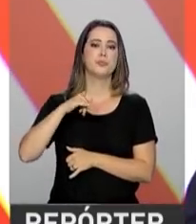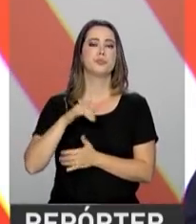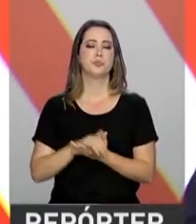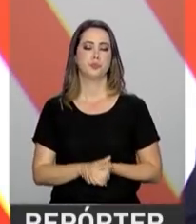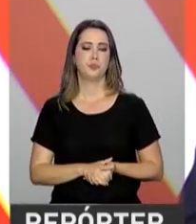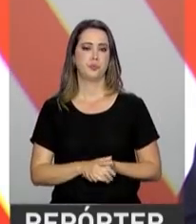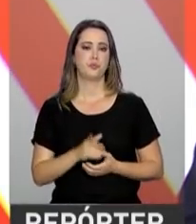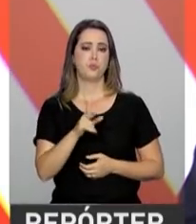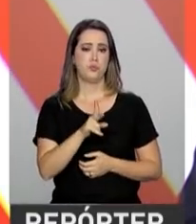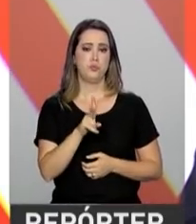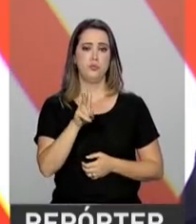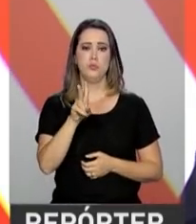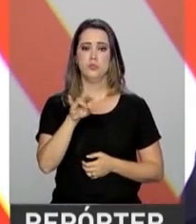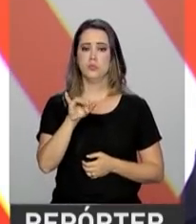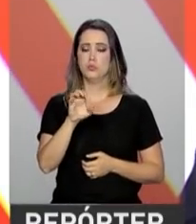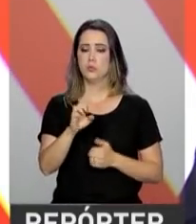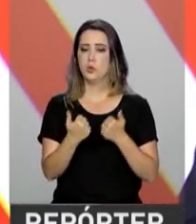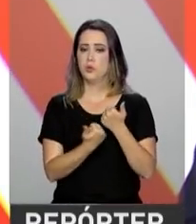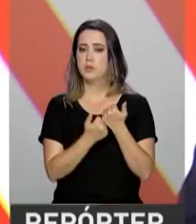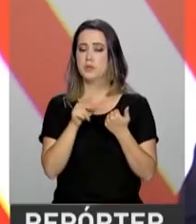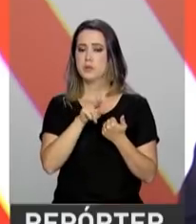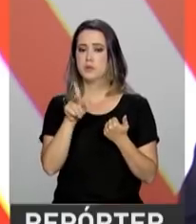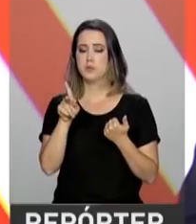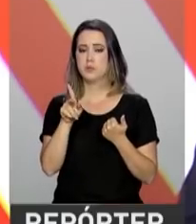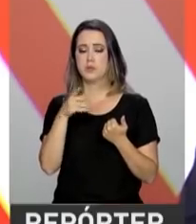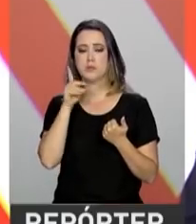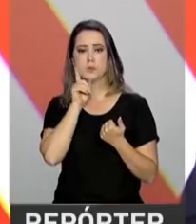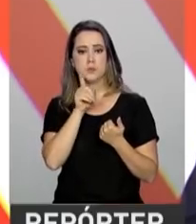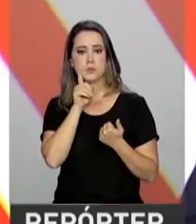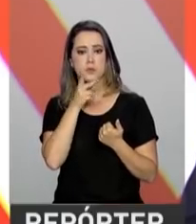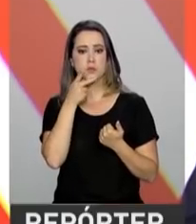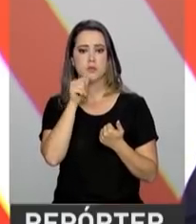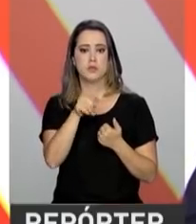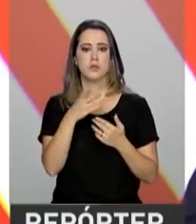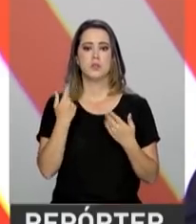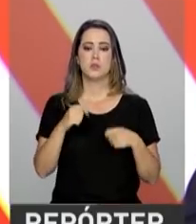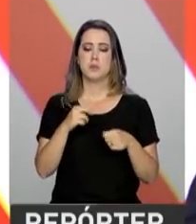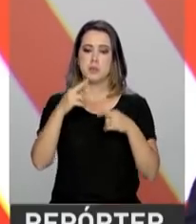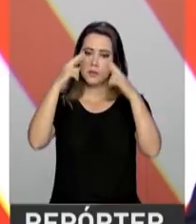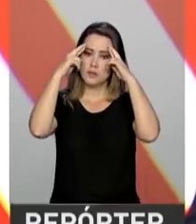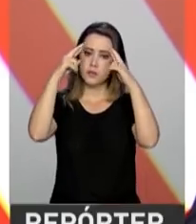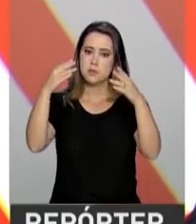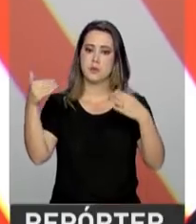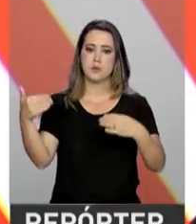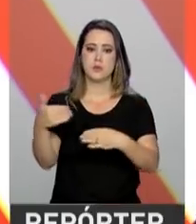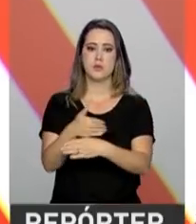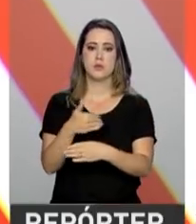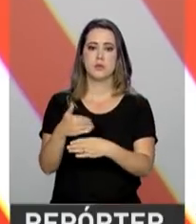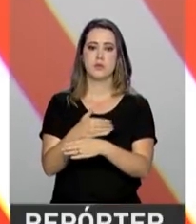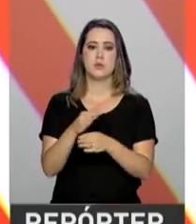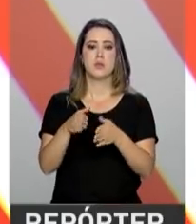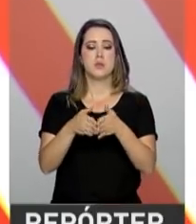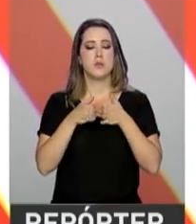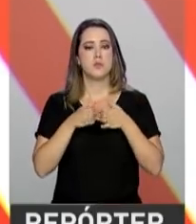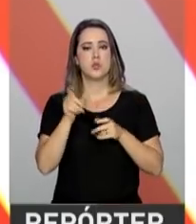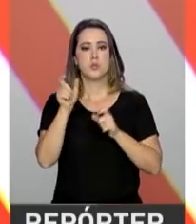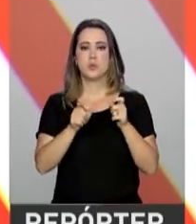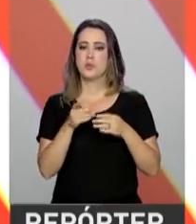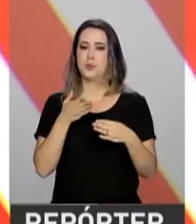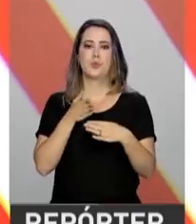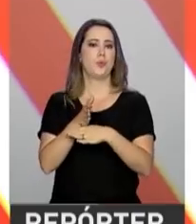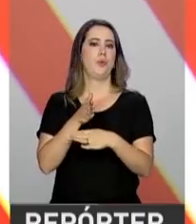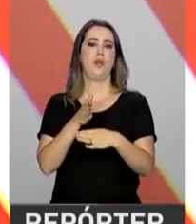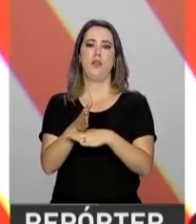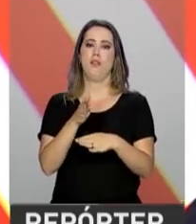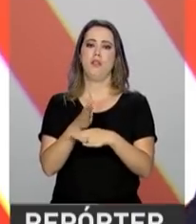norte-americano deixou claro a exigência do governo Trump de que as fronteiras sejam respeitadas e pediu para que os imigrantes não tentem